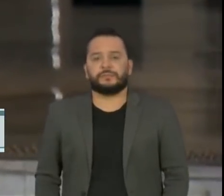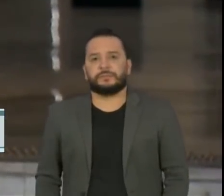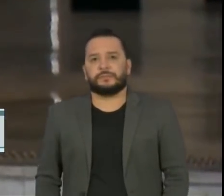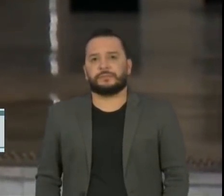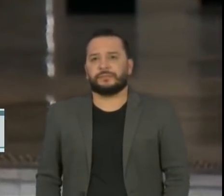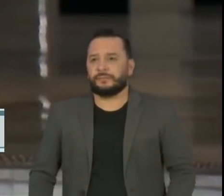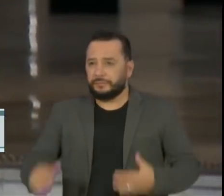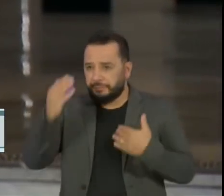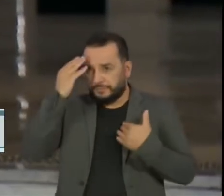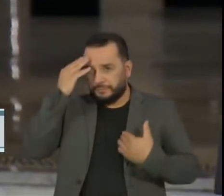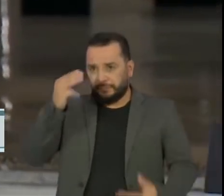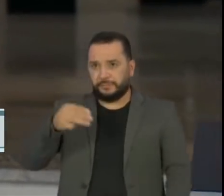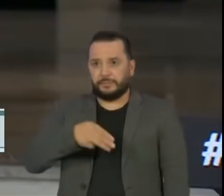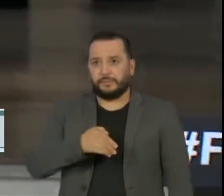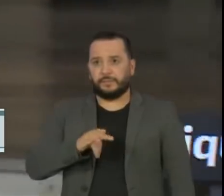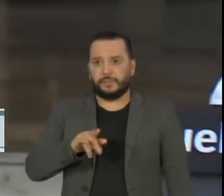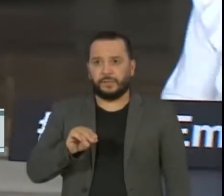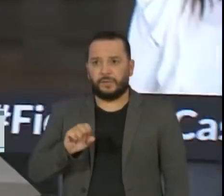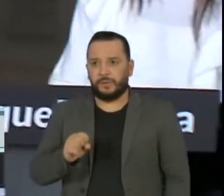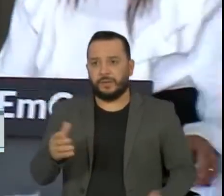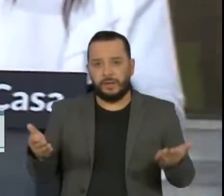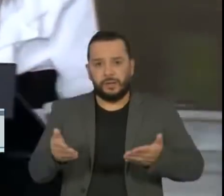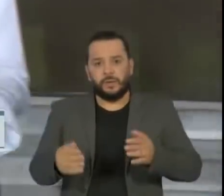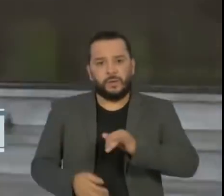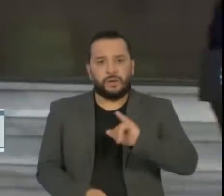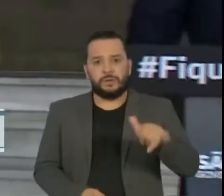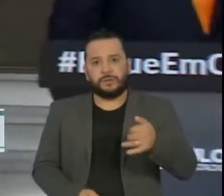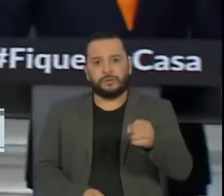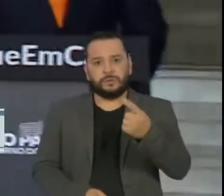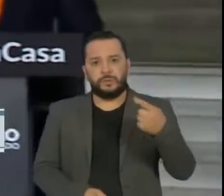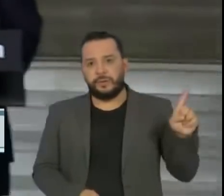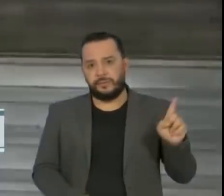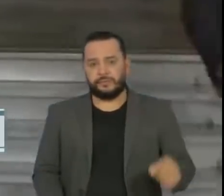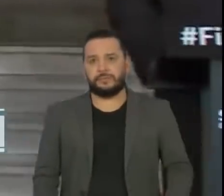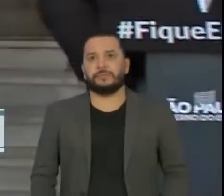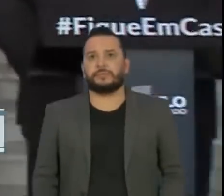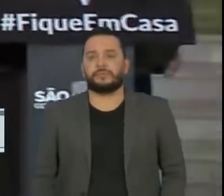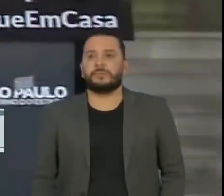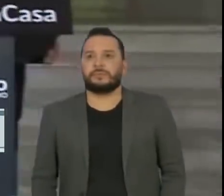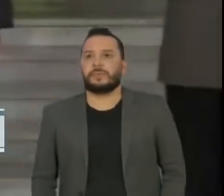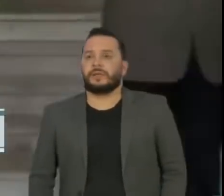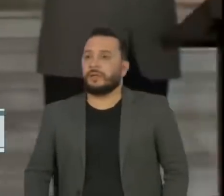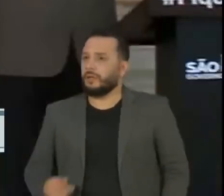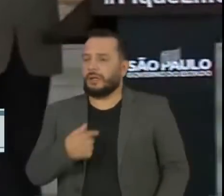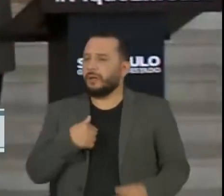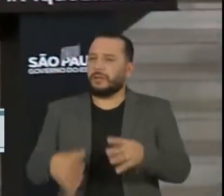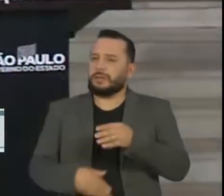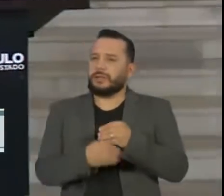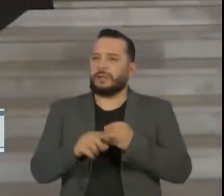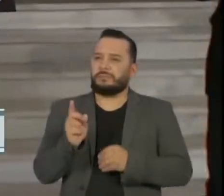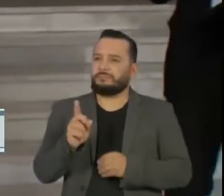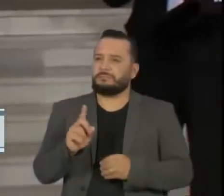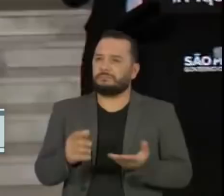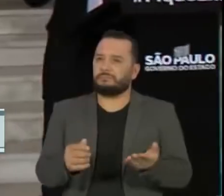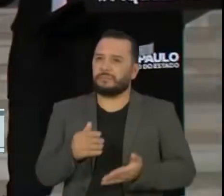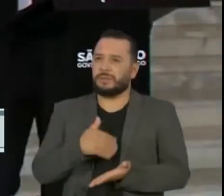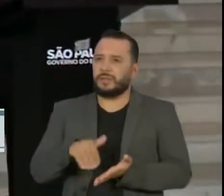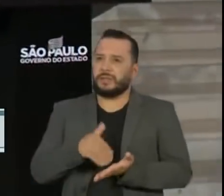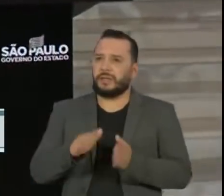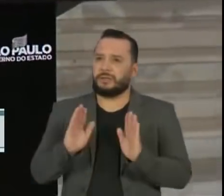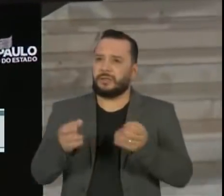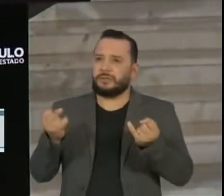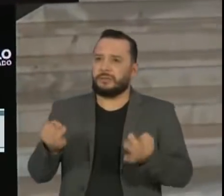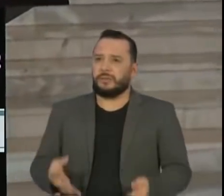Obrigado, Marco Vignoli. Vamos agora, João Gabardo. Não teria muito a acrescentar ao que o secretário Vignoli já falou.